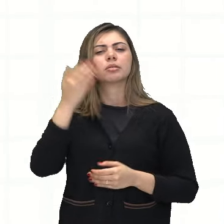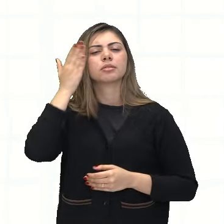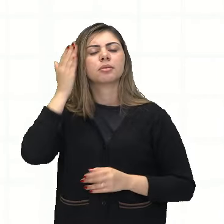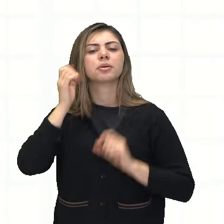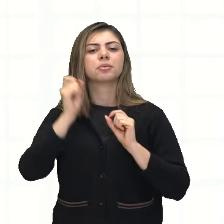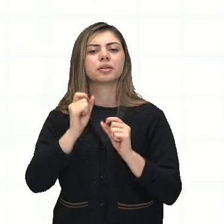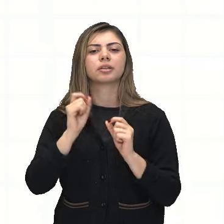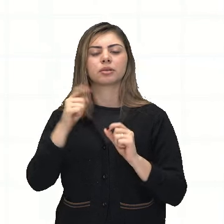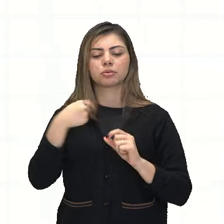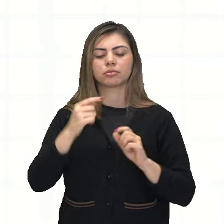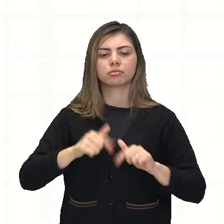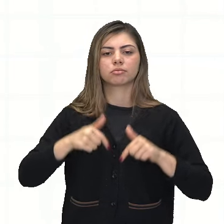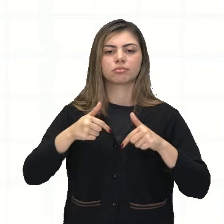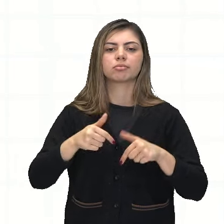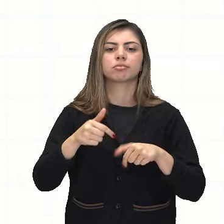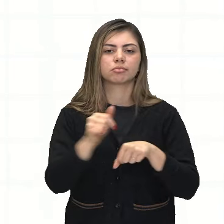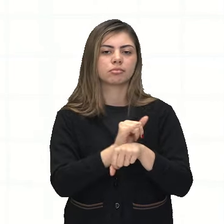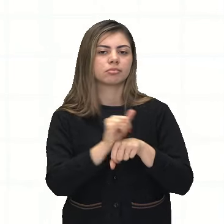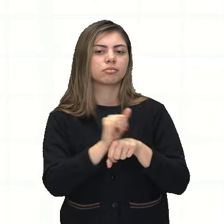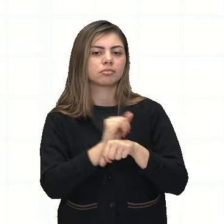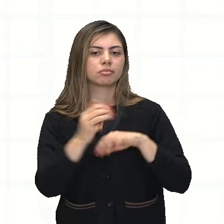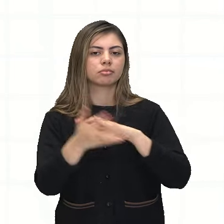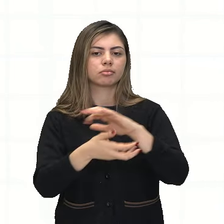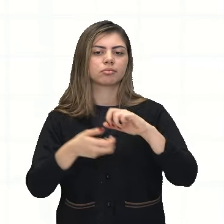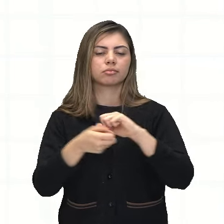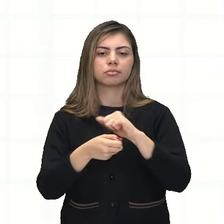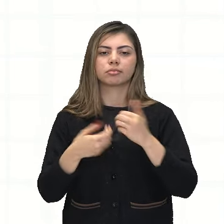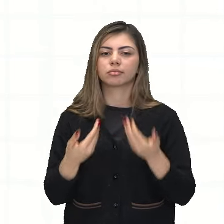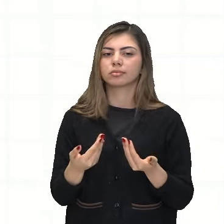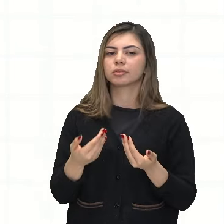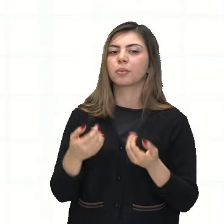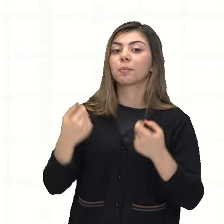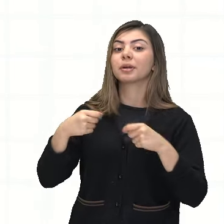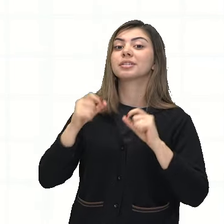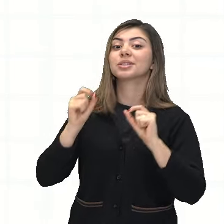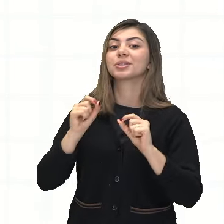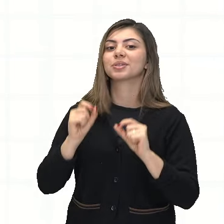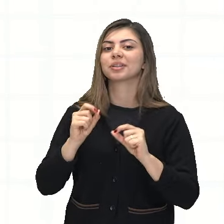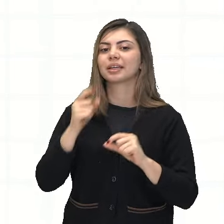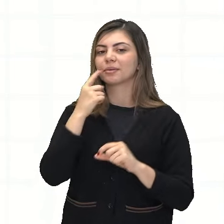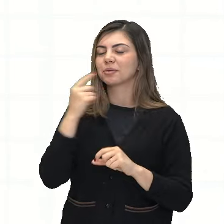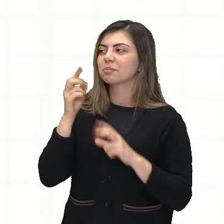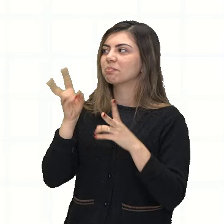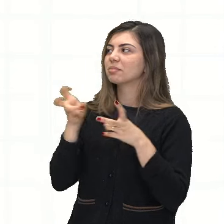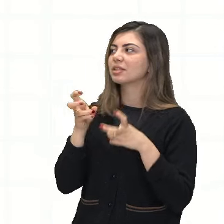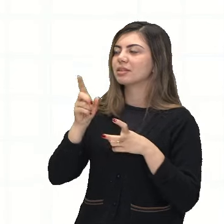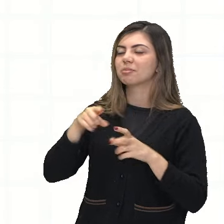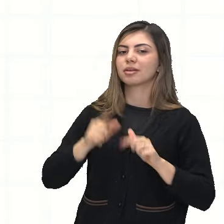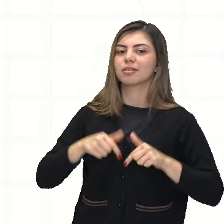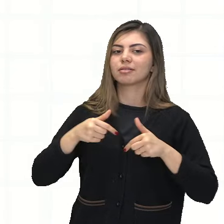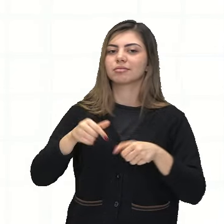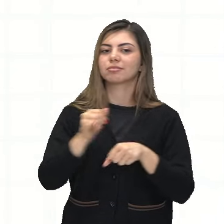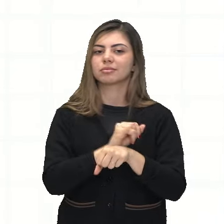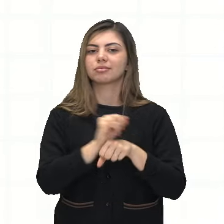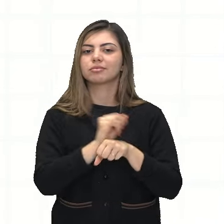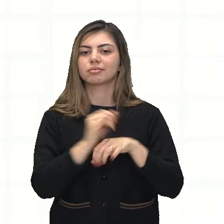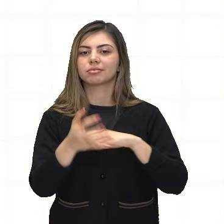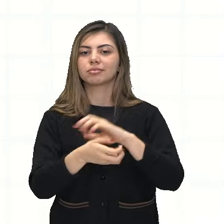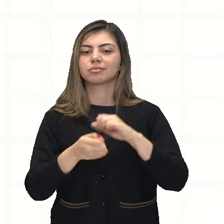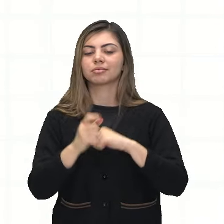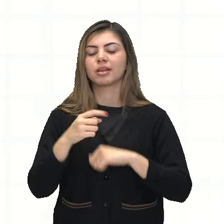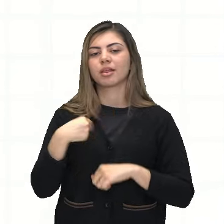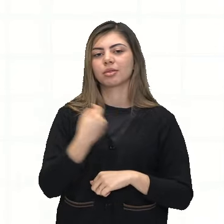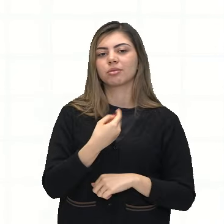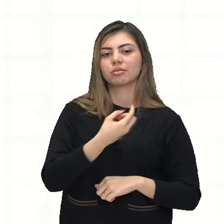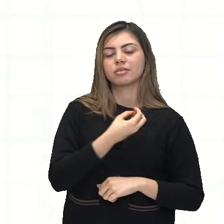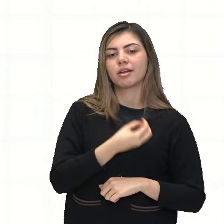de adotar práticas sustentáveis Olha aqui eu trazendo que eu preciso trabalhar adotar práticas sustentáveis em nossas vidas cotidianas